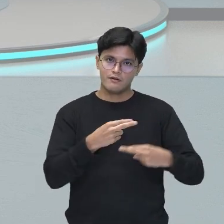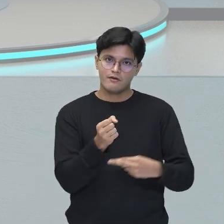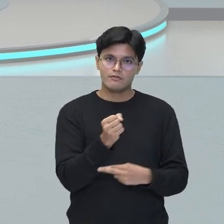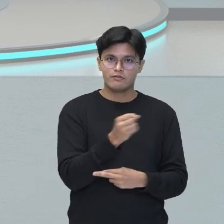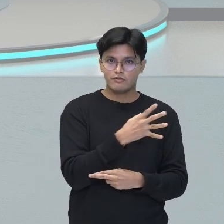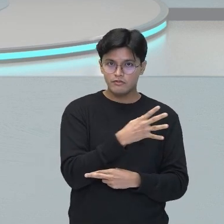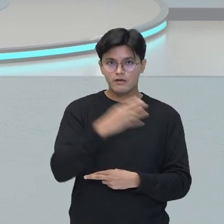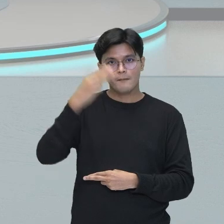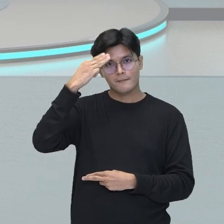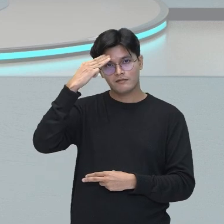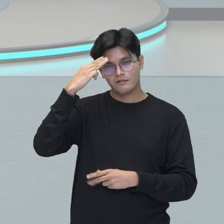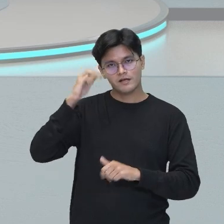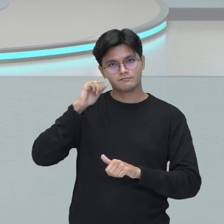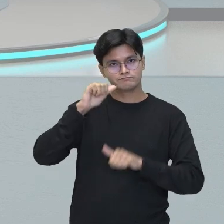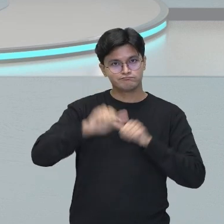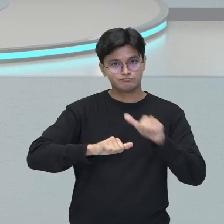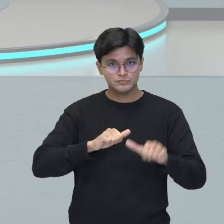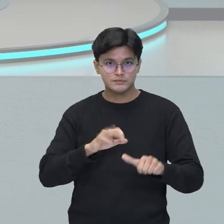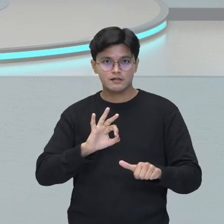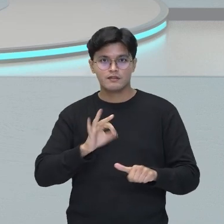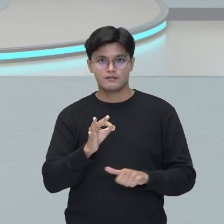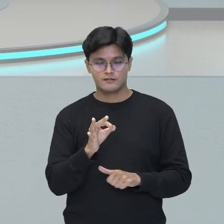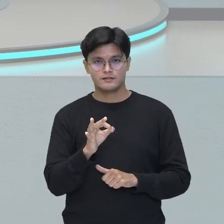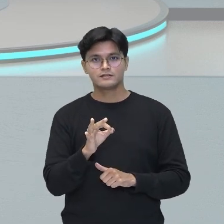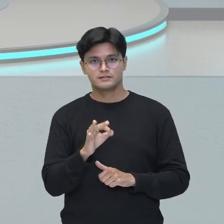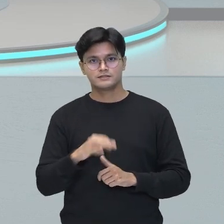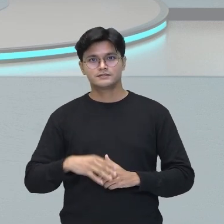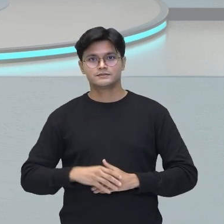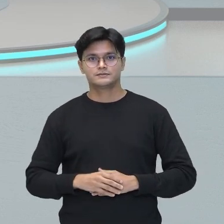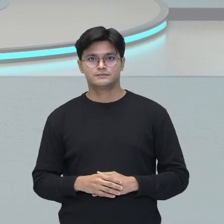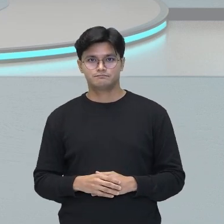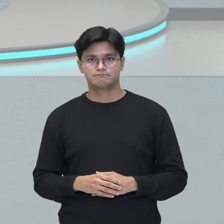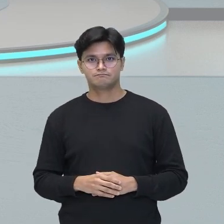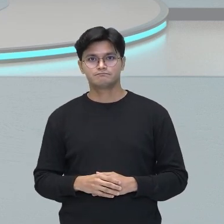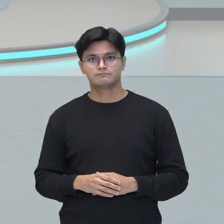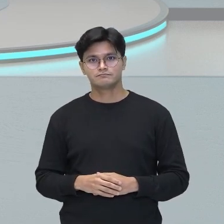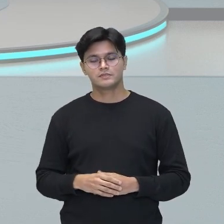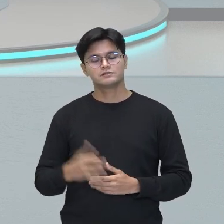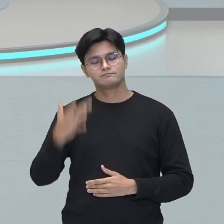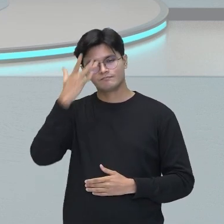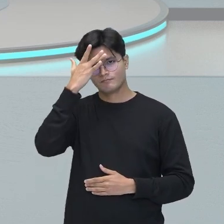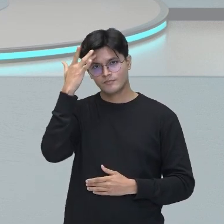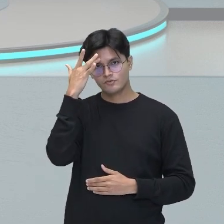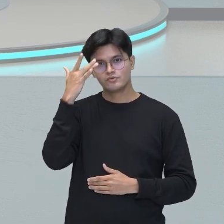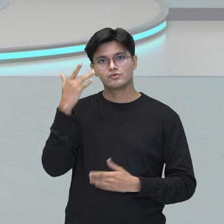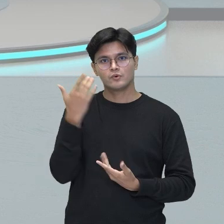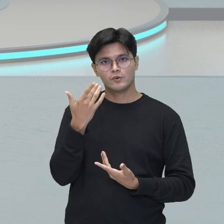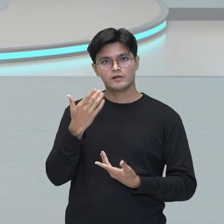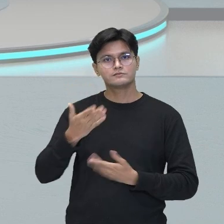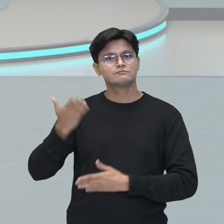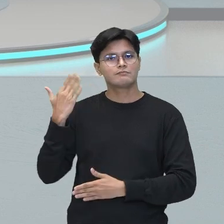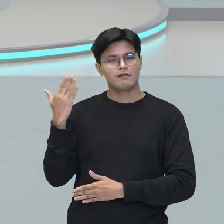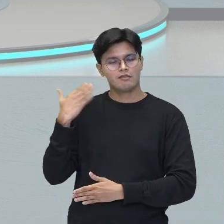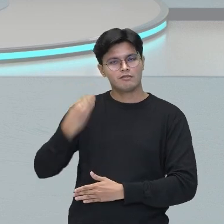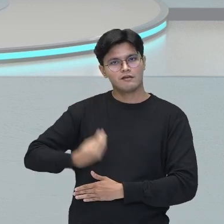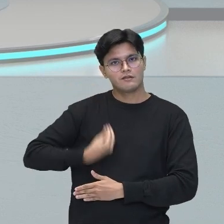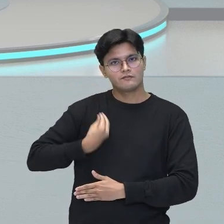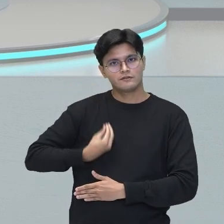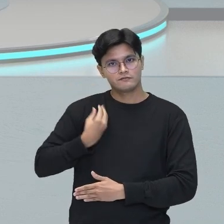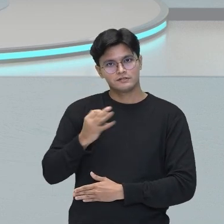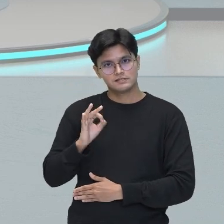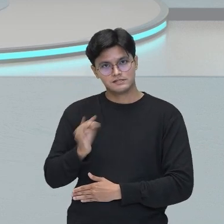mentalidade né daqueles que estavam presente nesse meio no